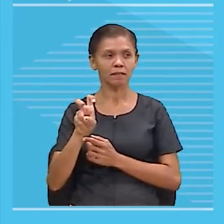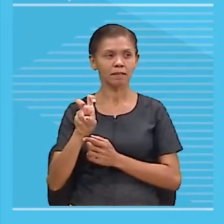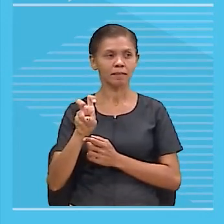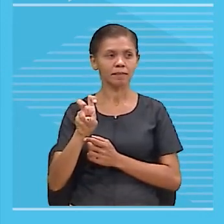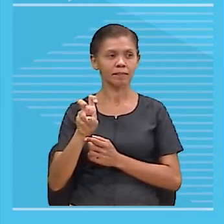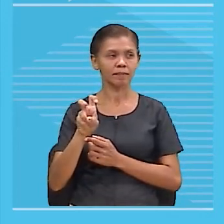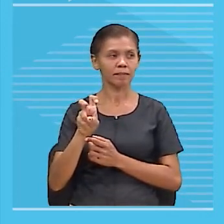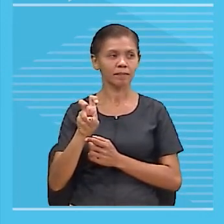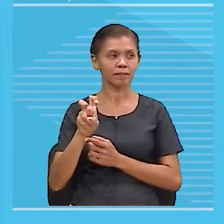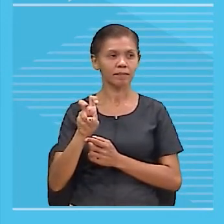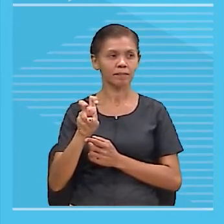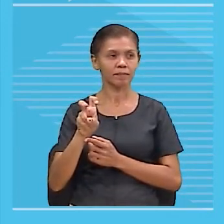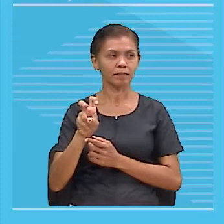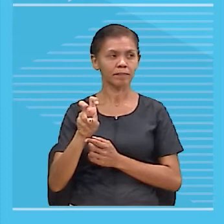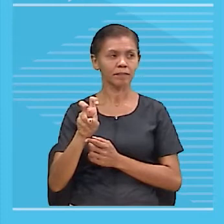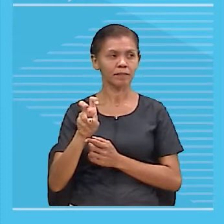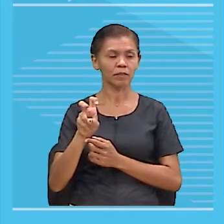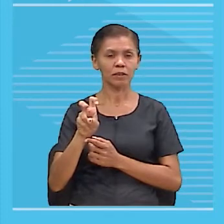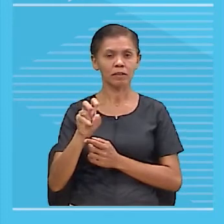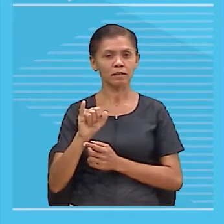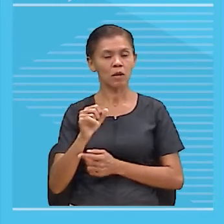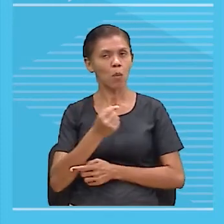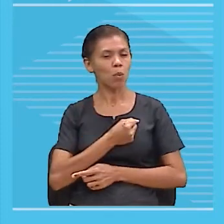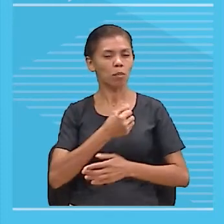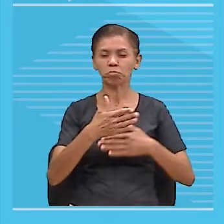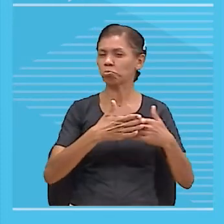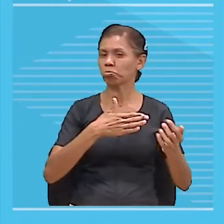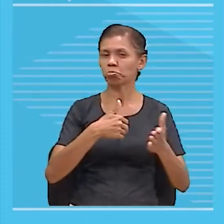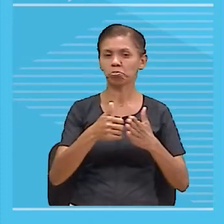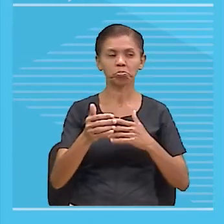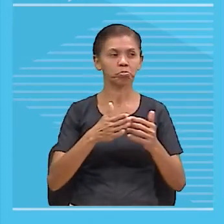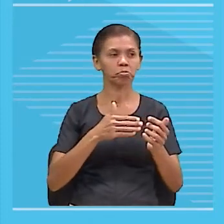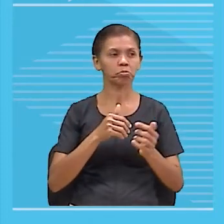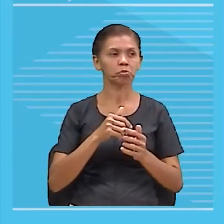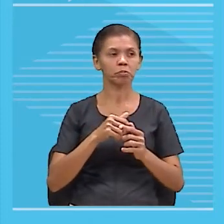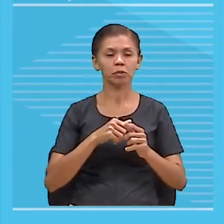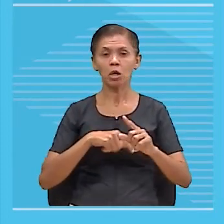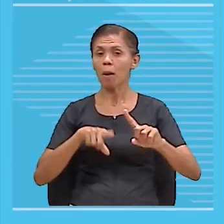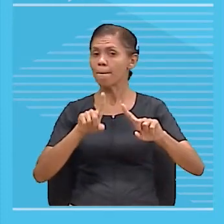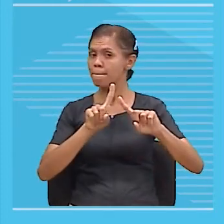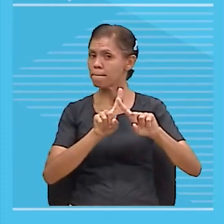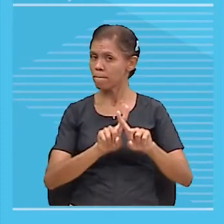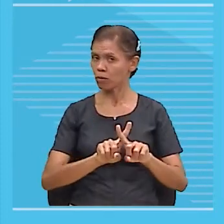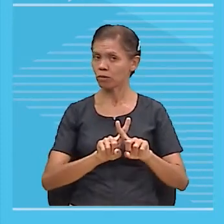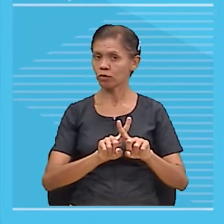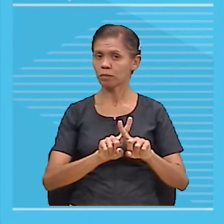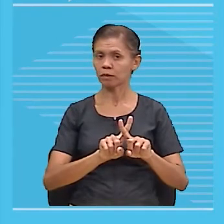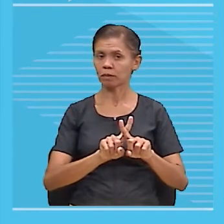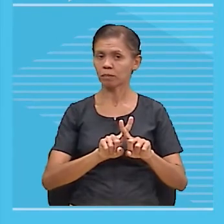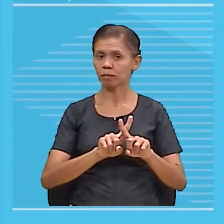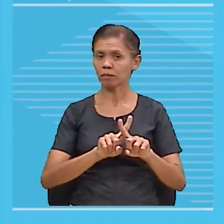Toda vez que um número qualquer, ele é multiplicado